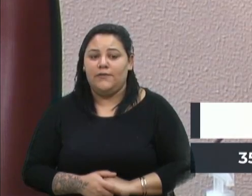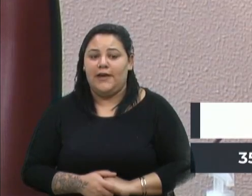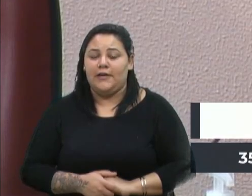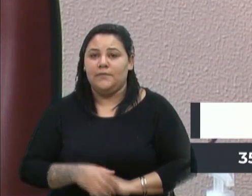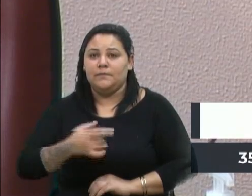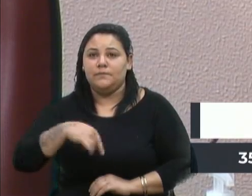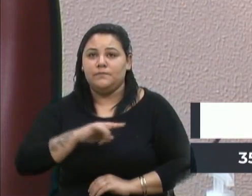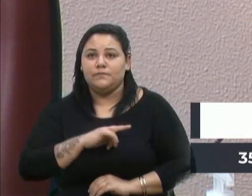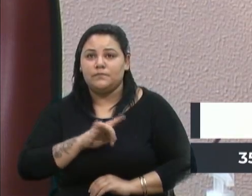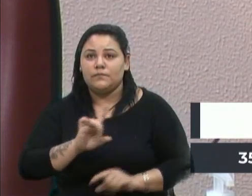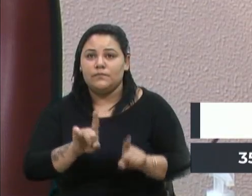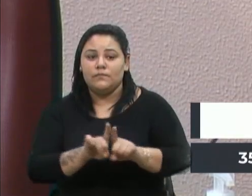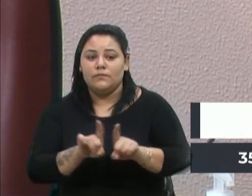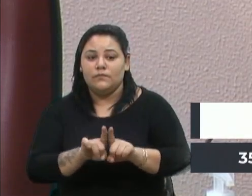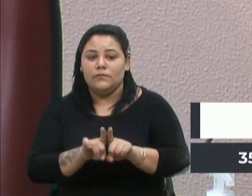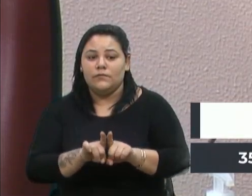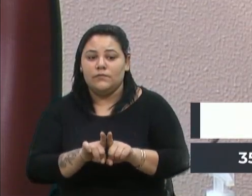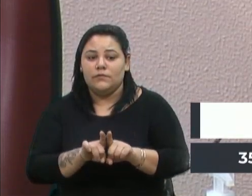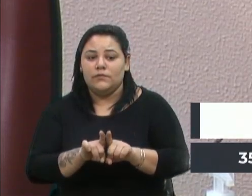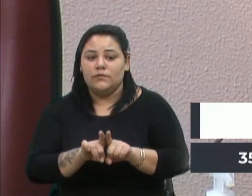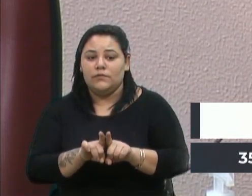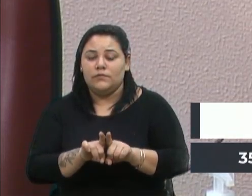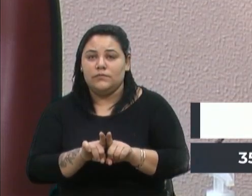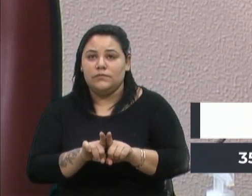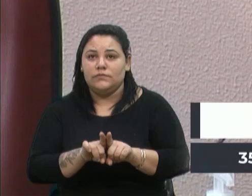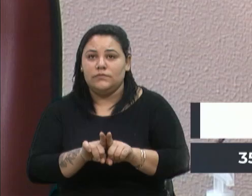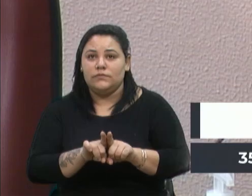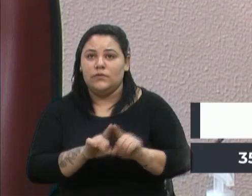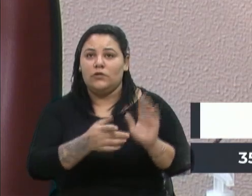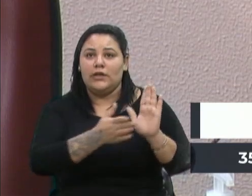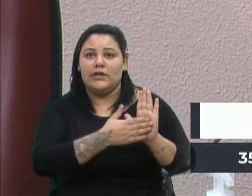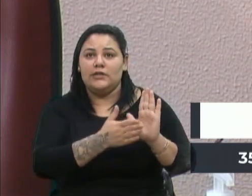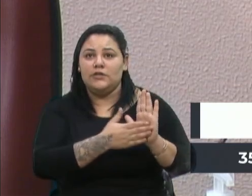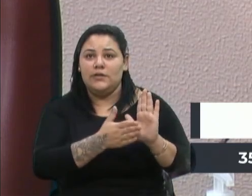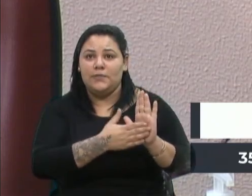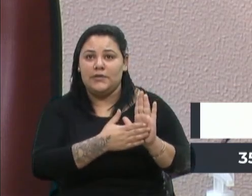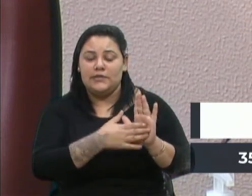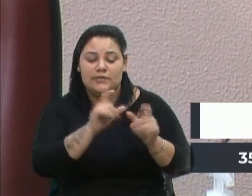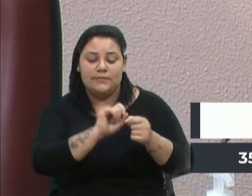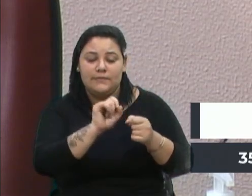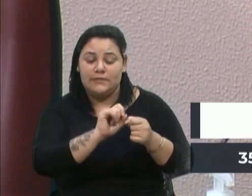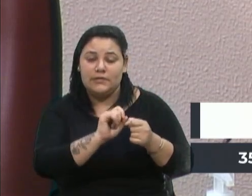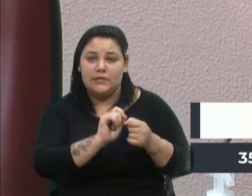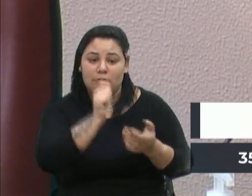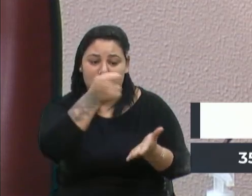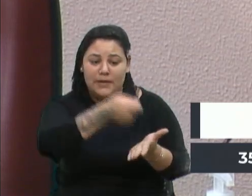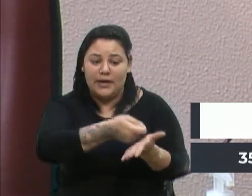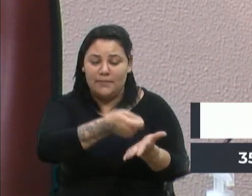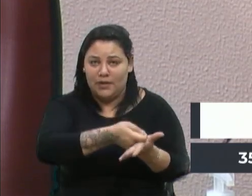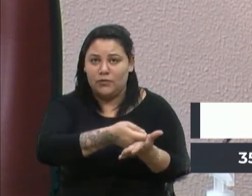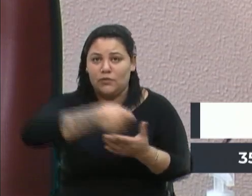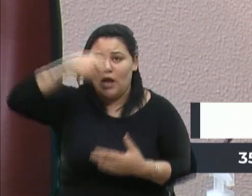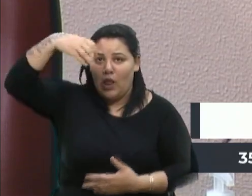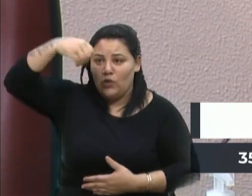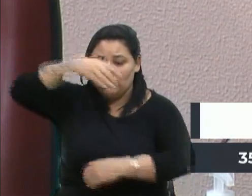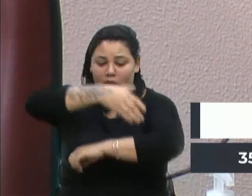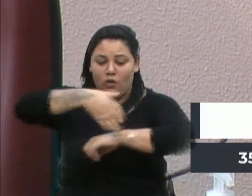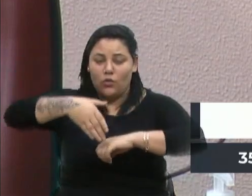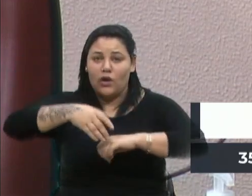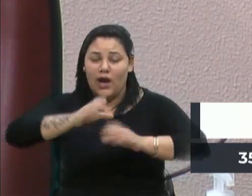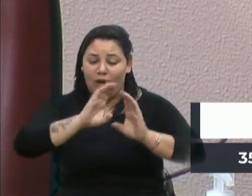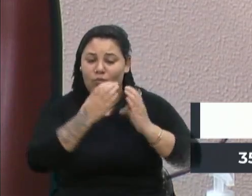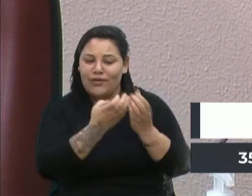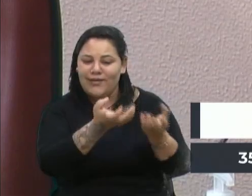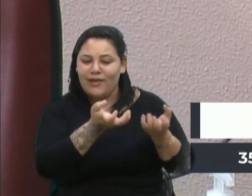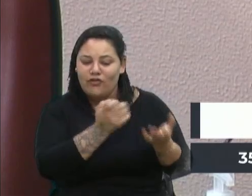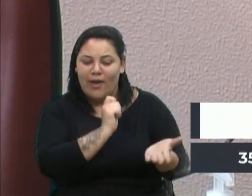mim. E as pessoas estão se propondo, vereador D'Ambrosio, apagar as lâmpadas, apagar as luminárias, porque as lâmpadas, não é que as